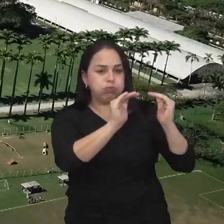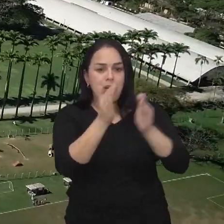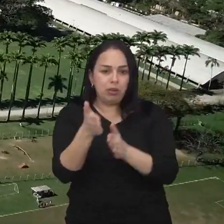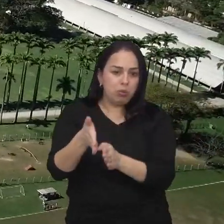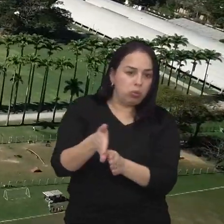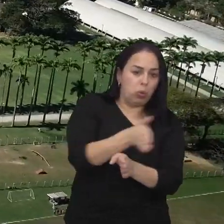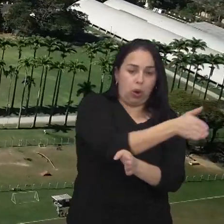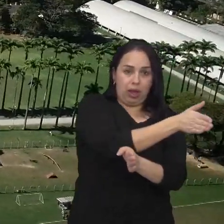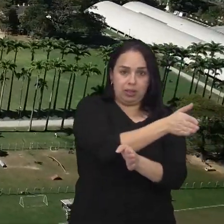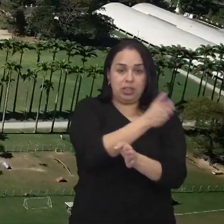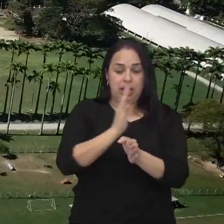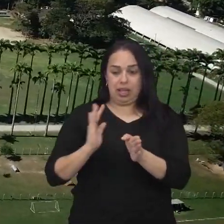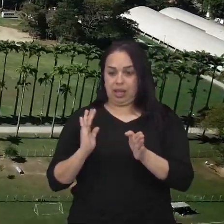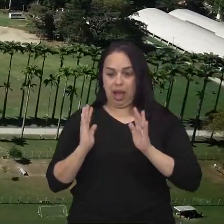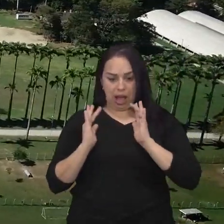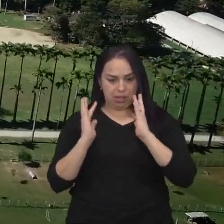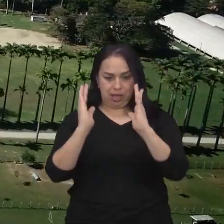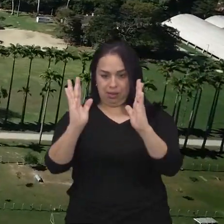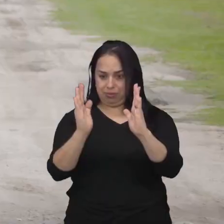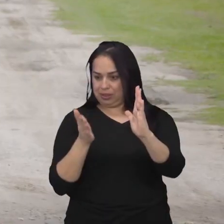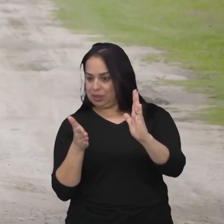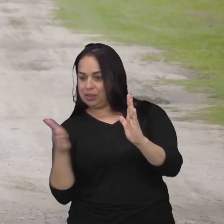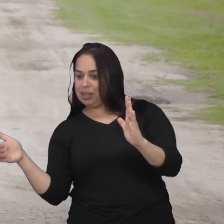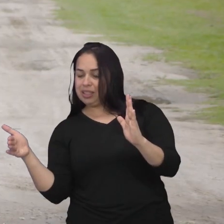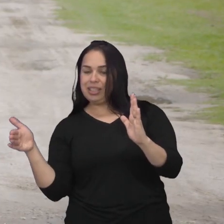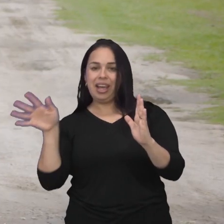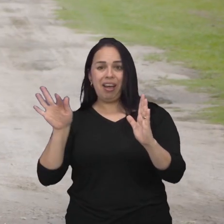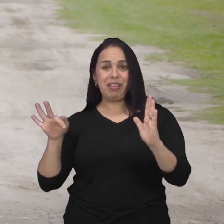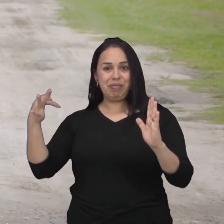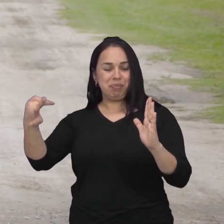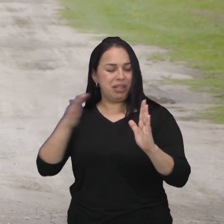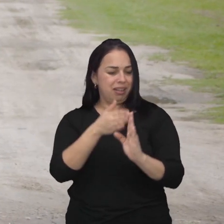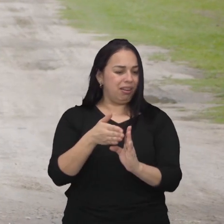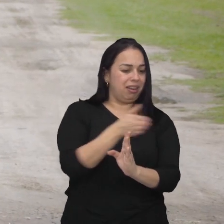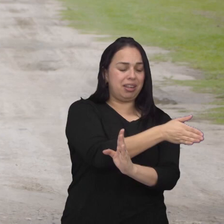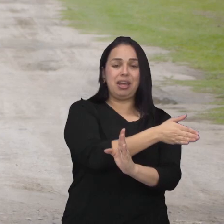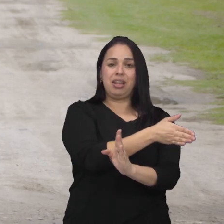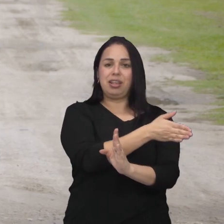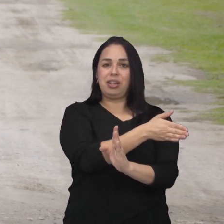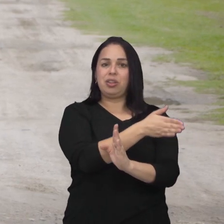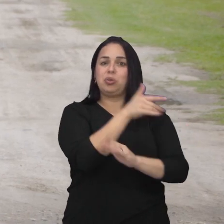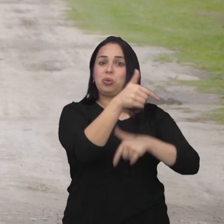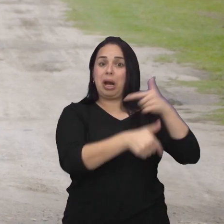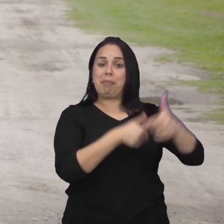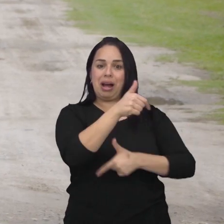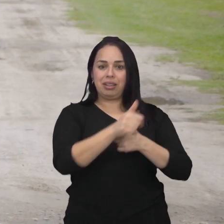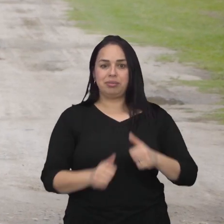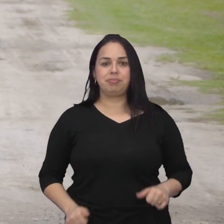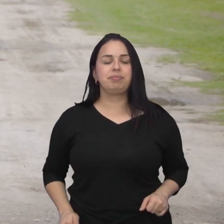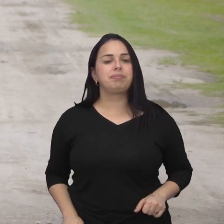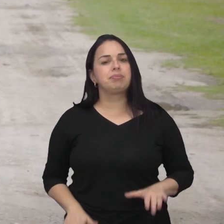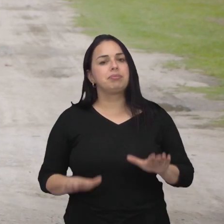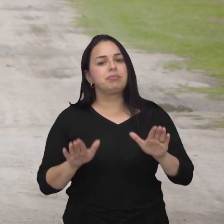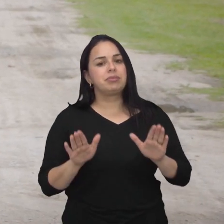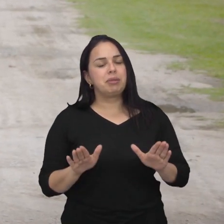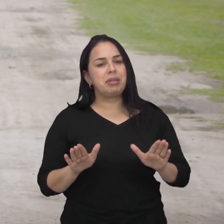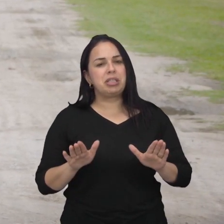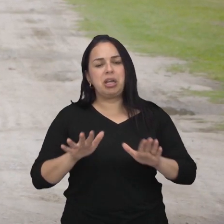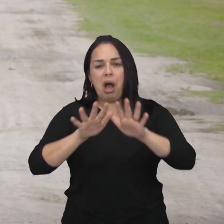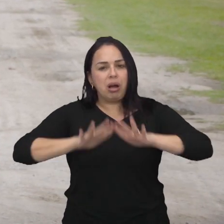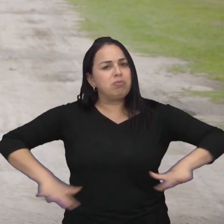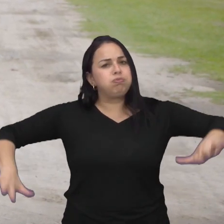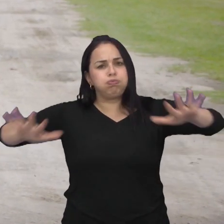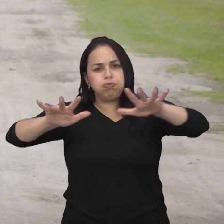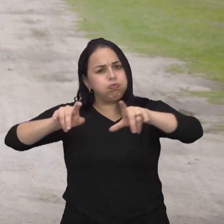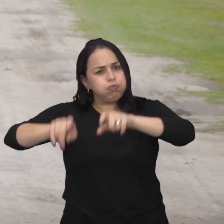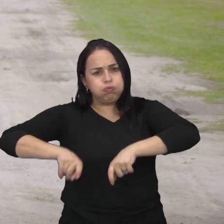lado de cá das palmeiras. Ela separava o que era o trabalho, né, do pessoal. Aqui era uma grande fazenda